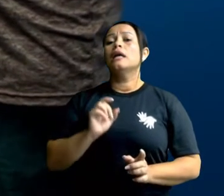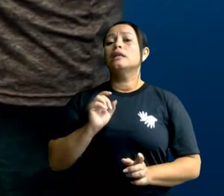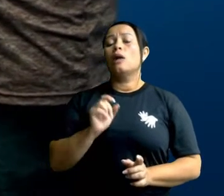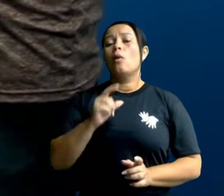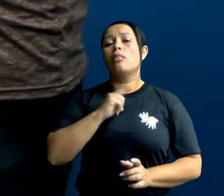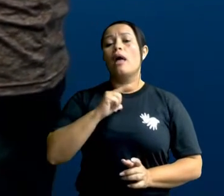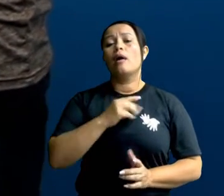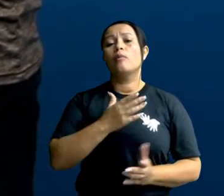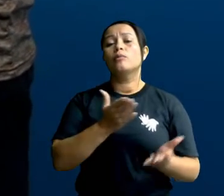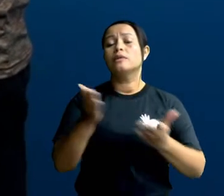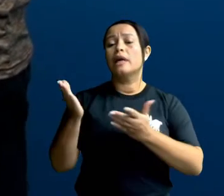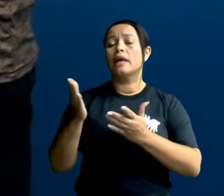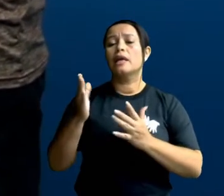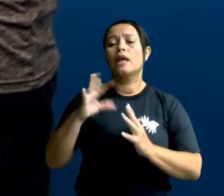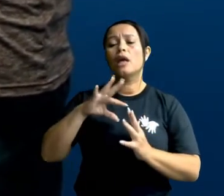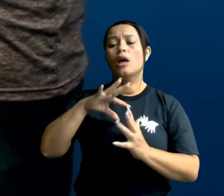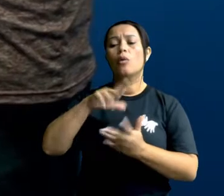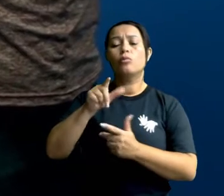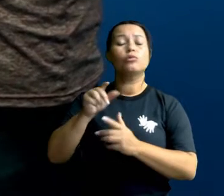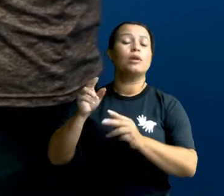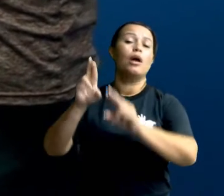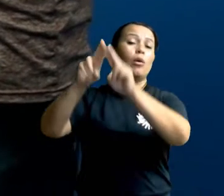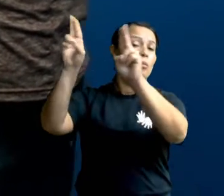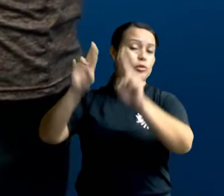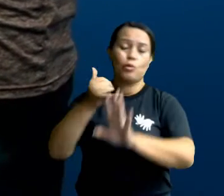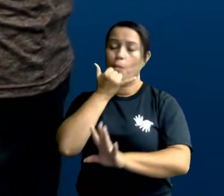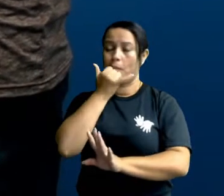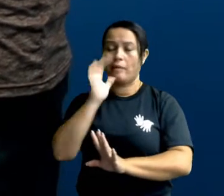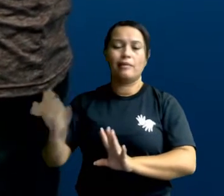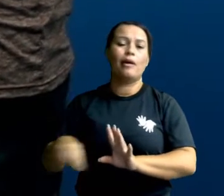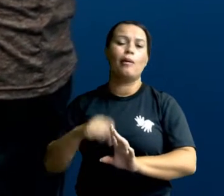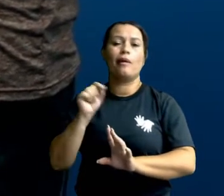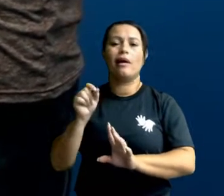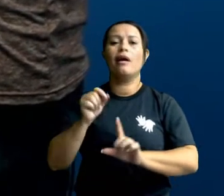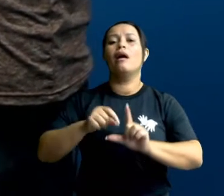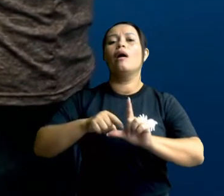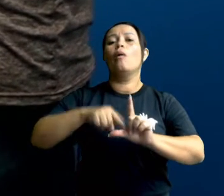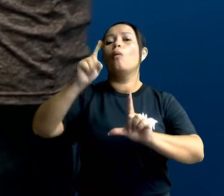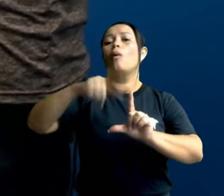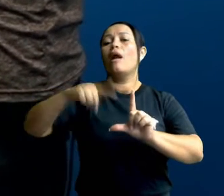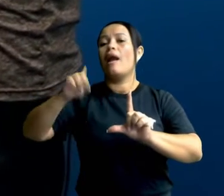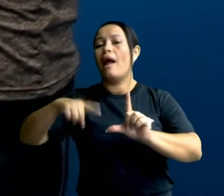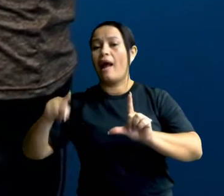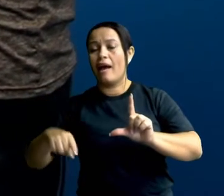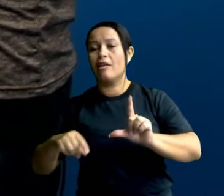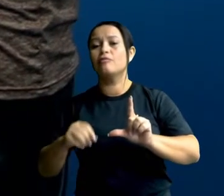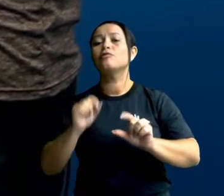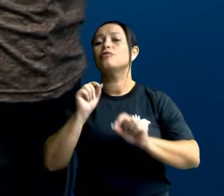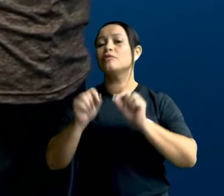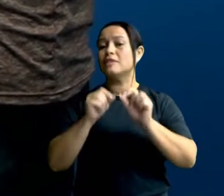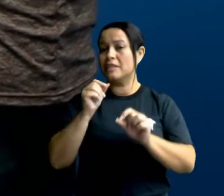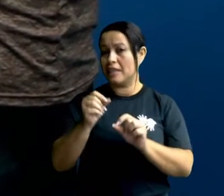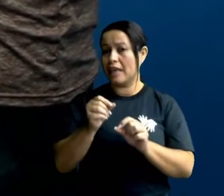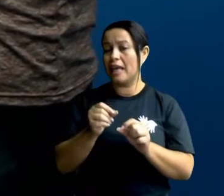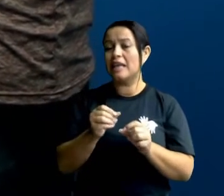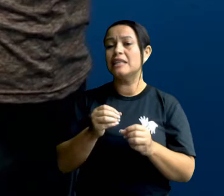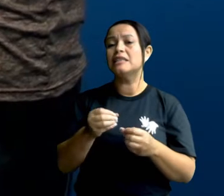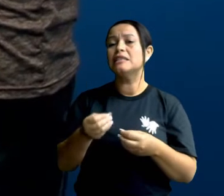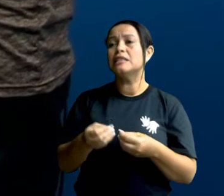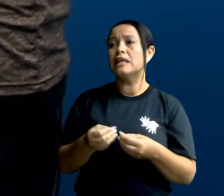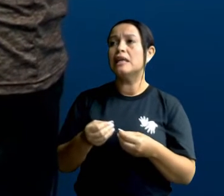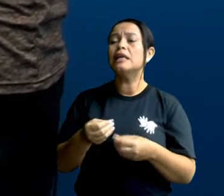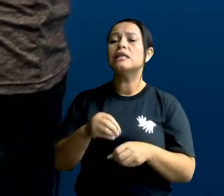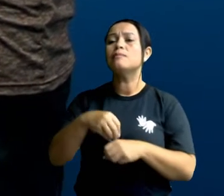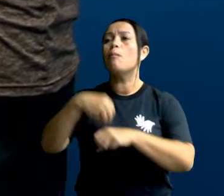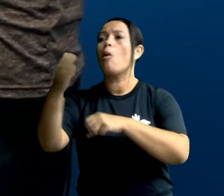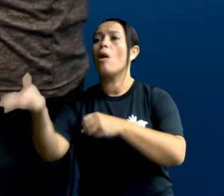Aqui nós temos aqui um mapa no mundo um gráfico, de produção e exportação de cereais em bilhão de